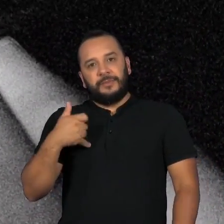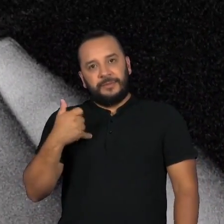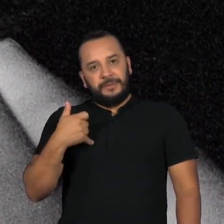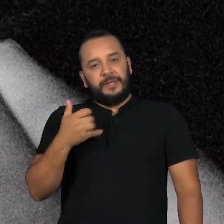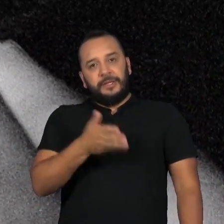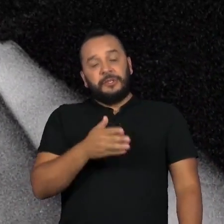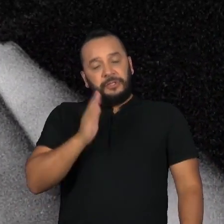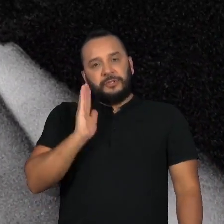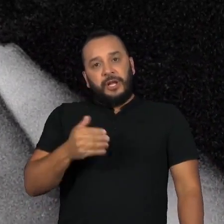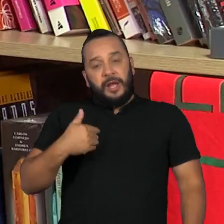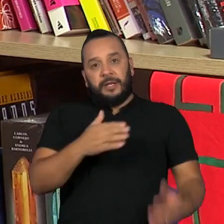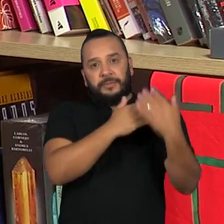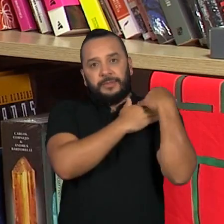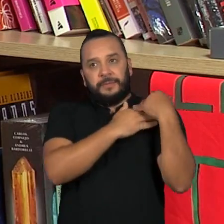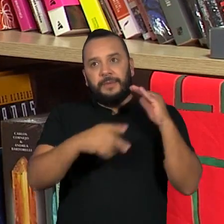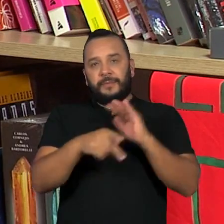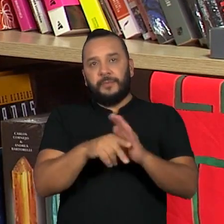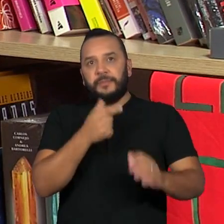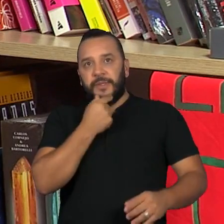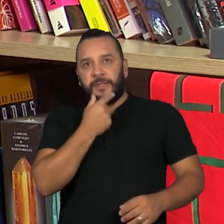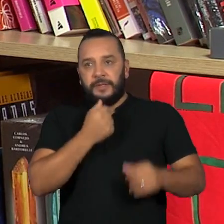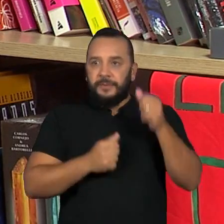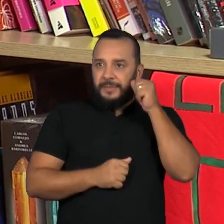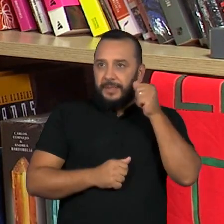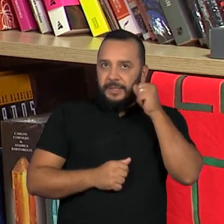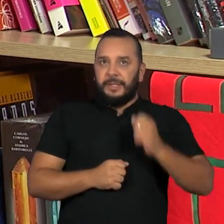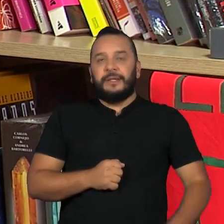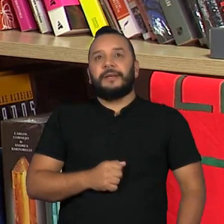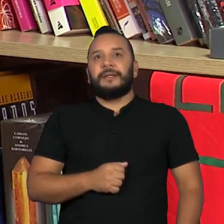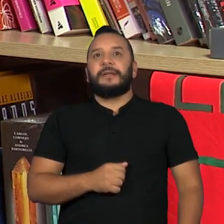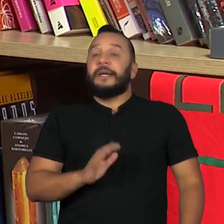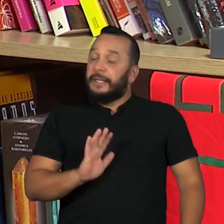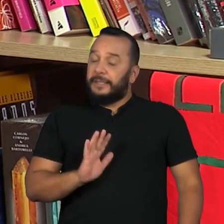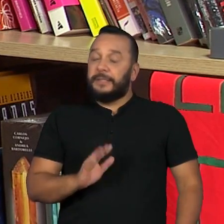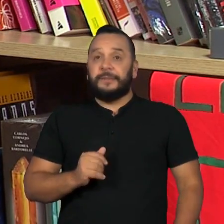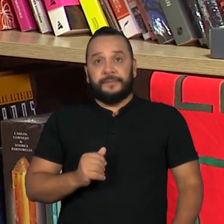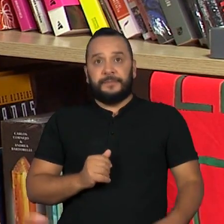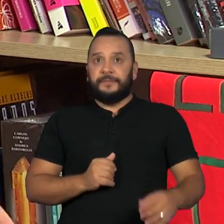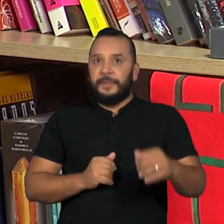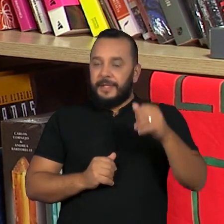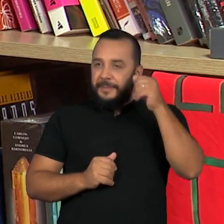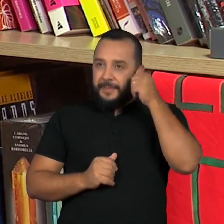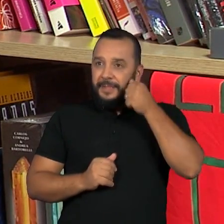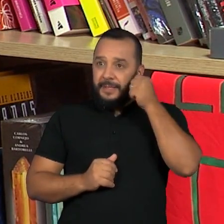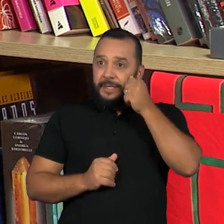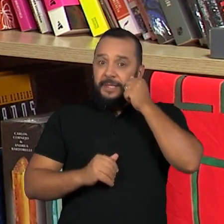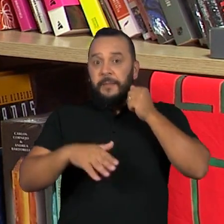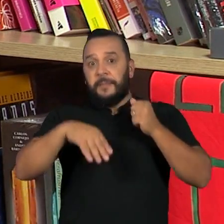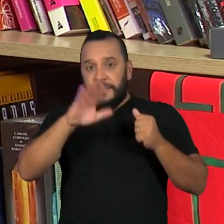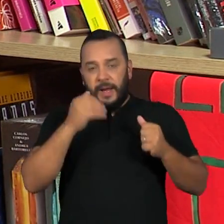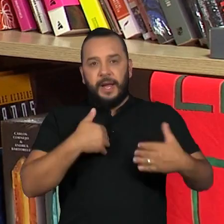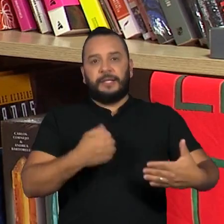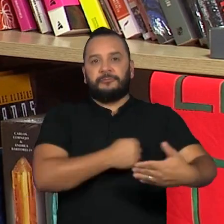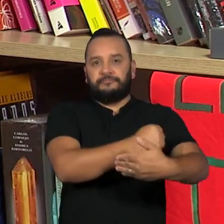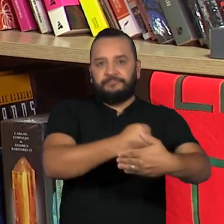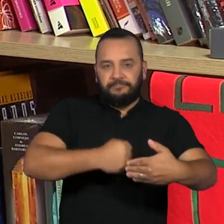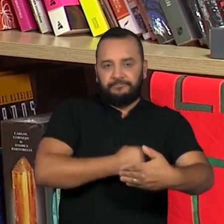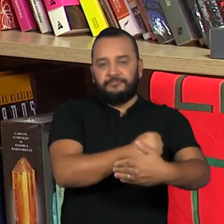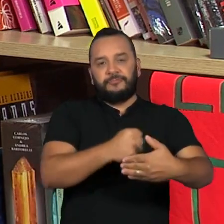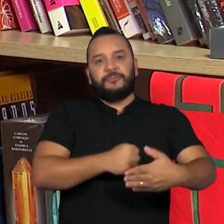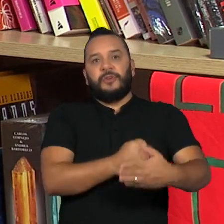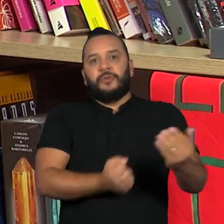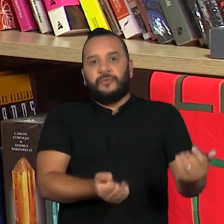às meninas. Elas estão muito mais dentro de casa, nas dinâmicas do fogo, do alimento, das